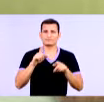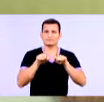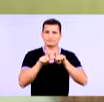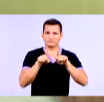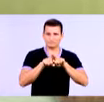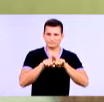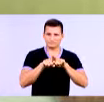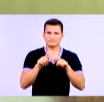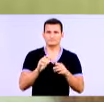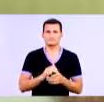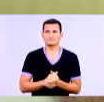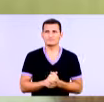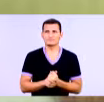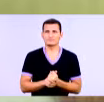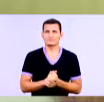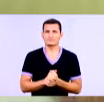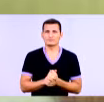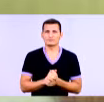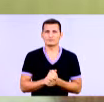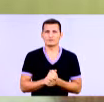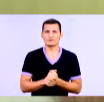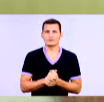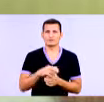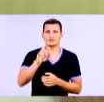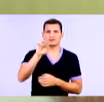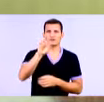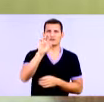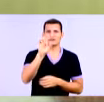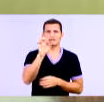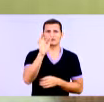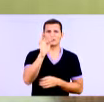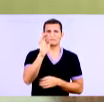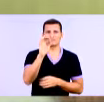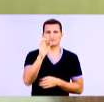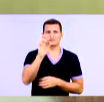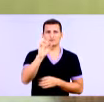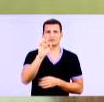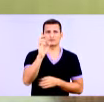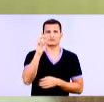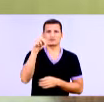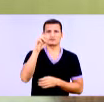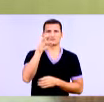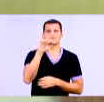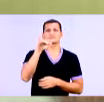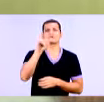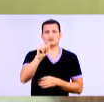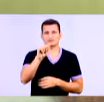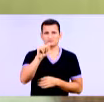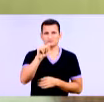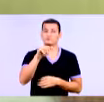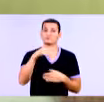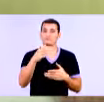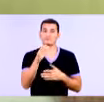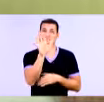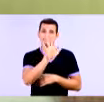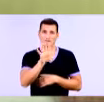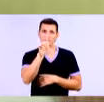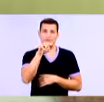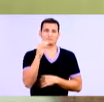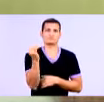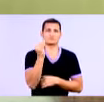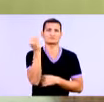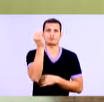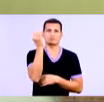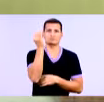também a referência relacionada que a imagem é extremamente importante para passar mensagens que a gente tem no